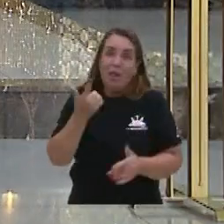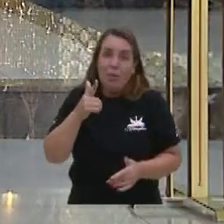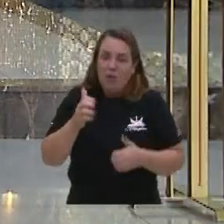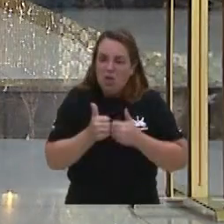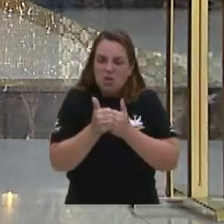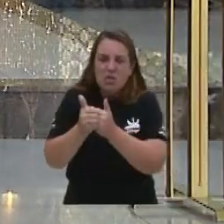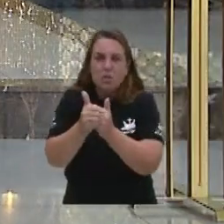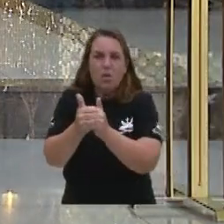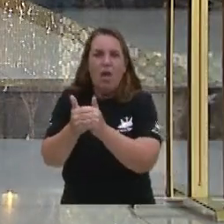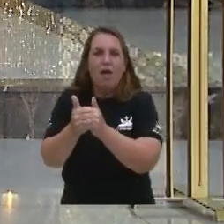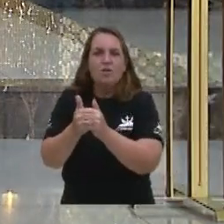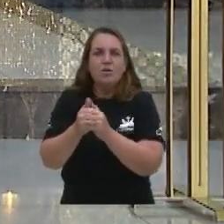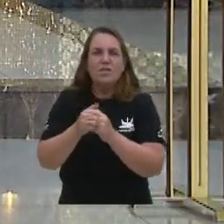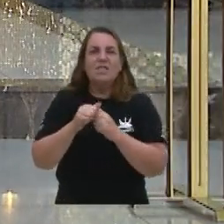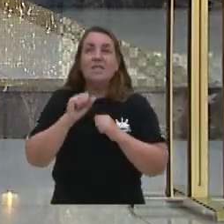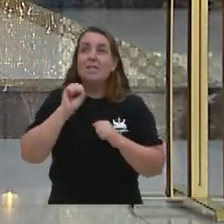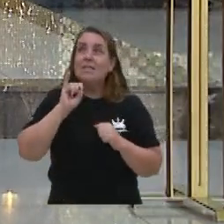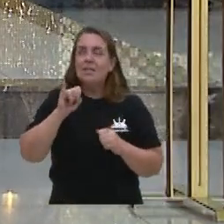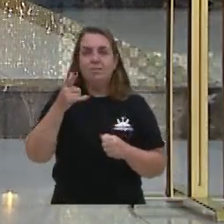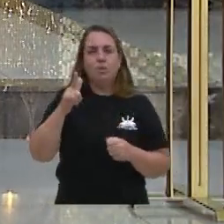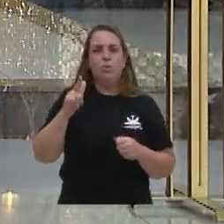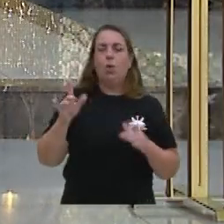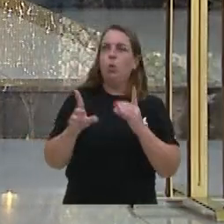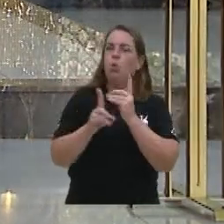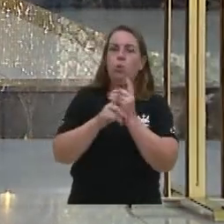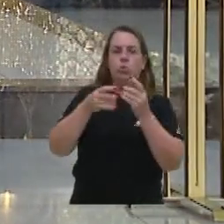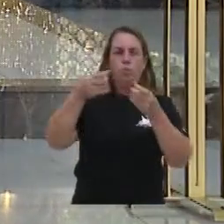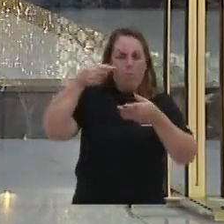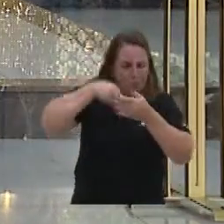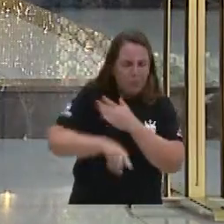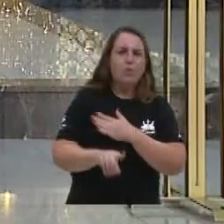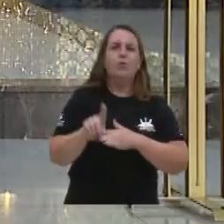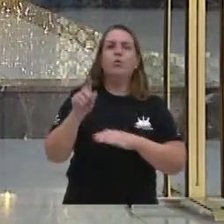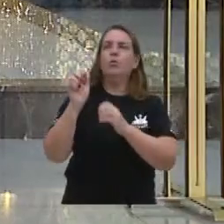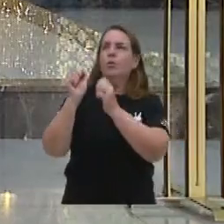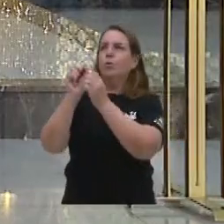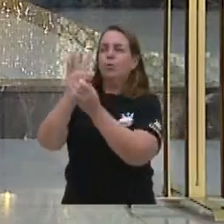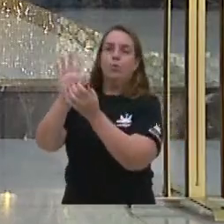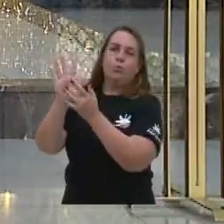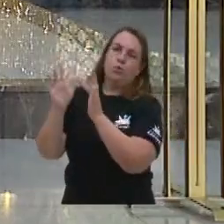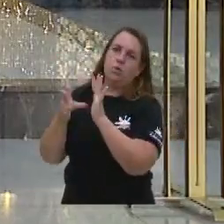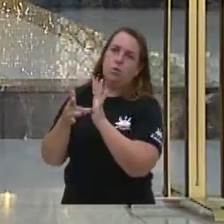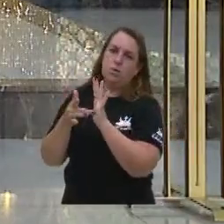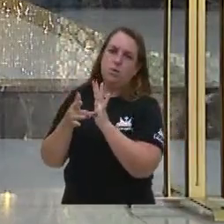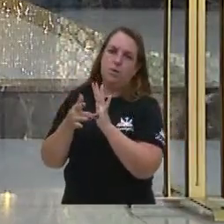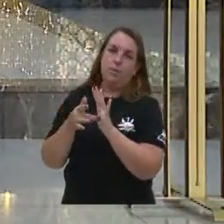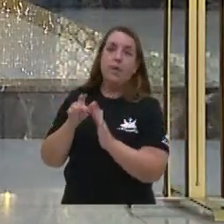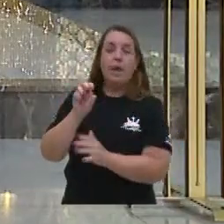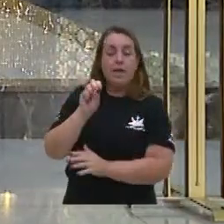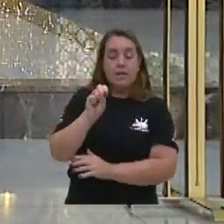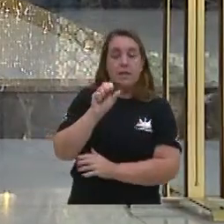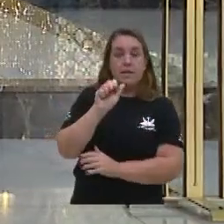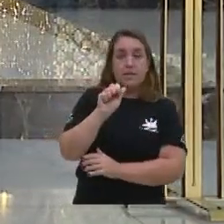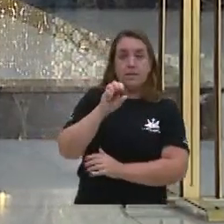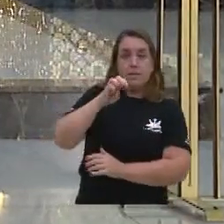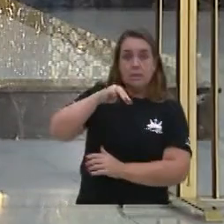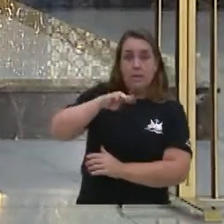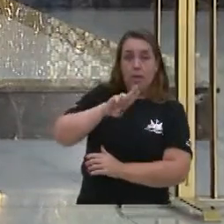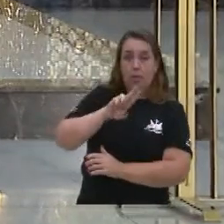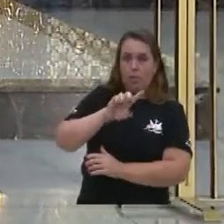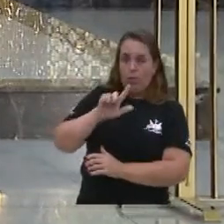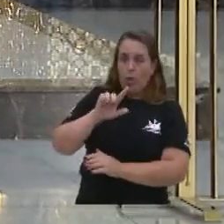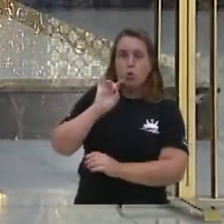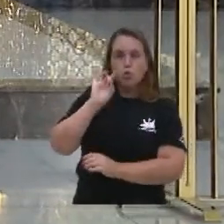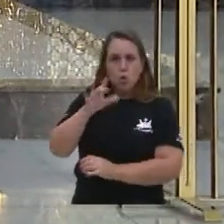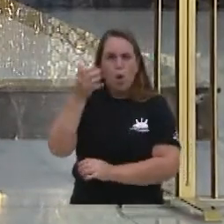sem ter um encontro com Jesus. Samuel só foi profeta, só